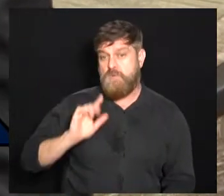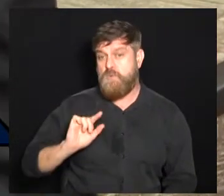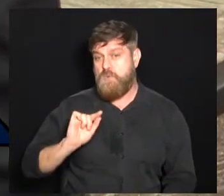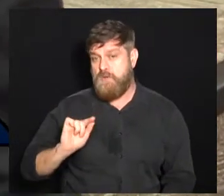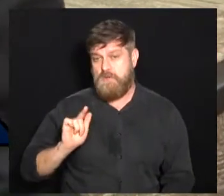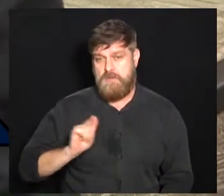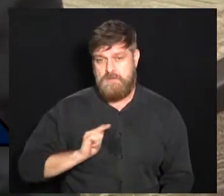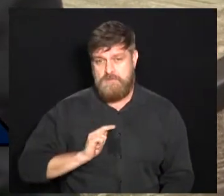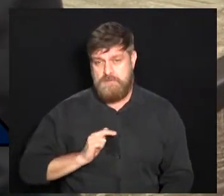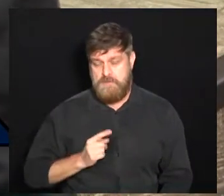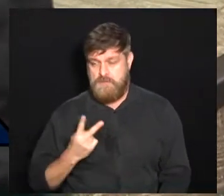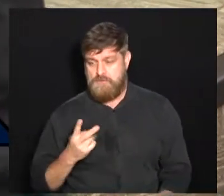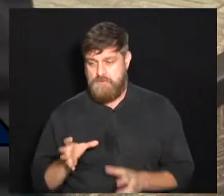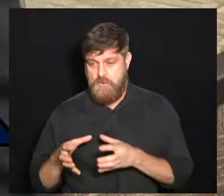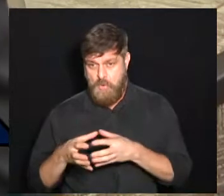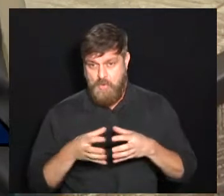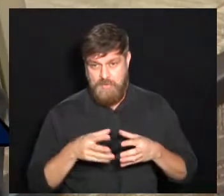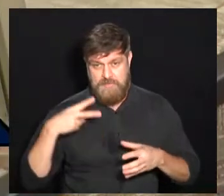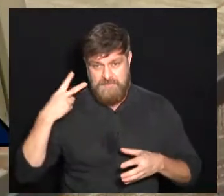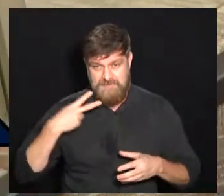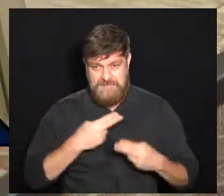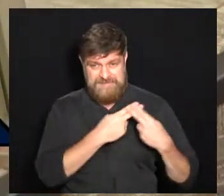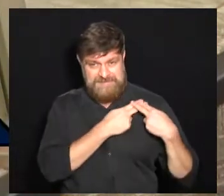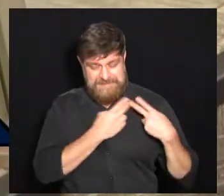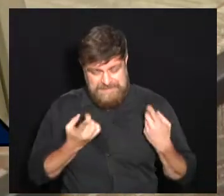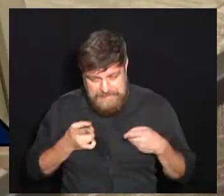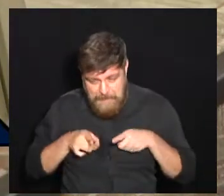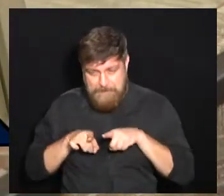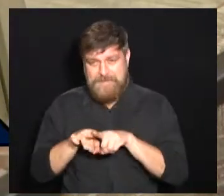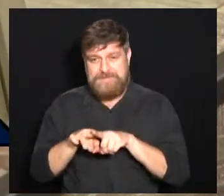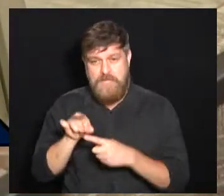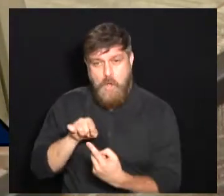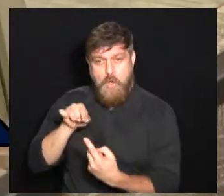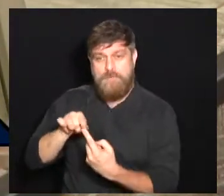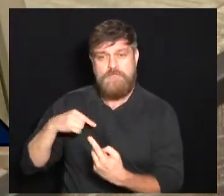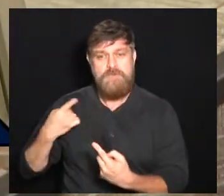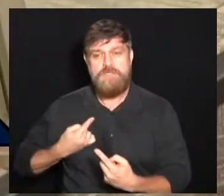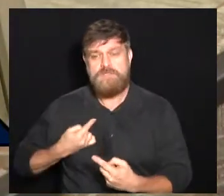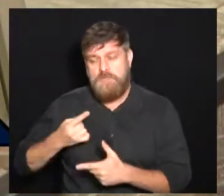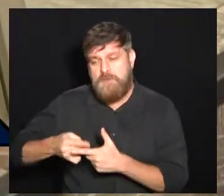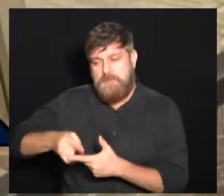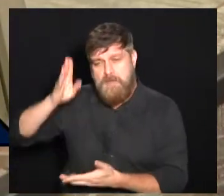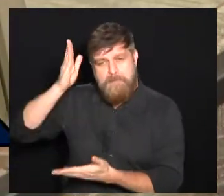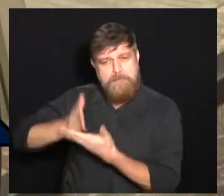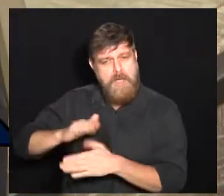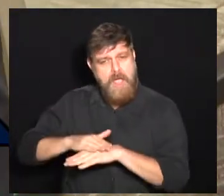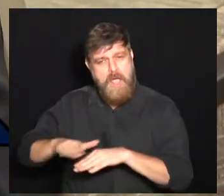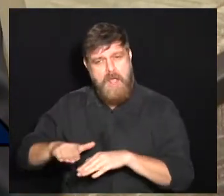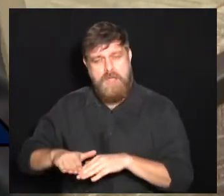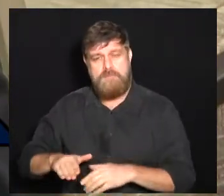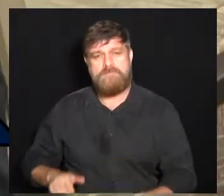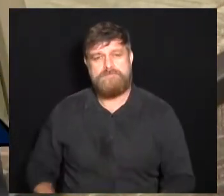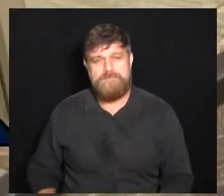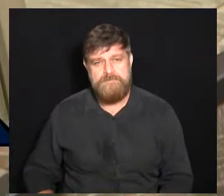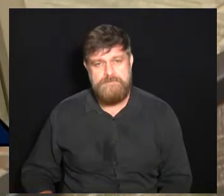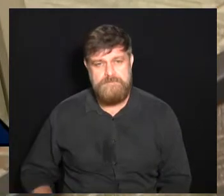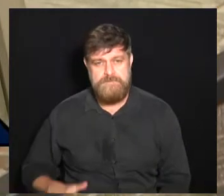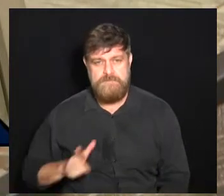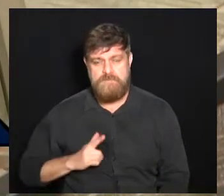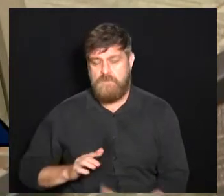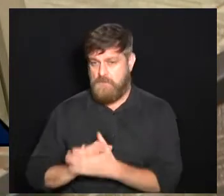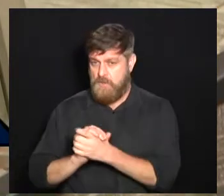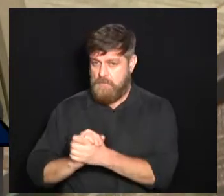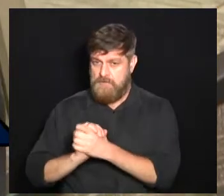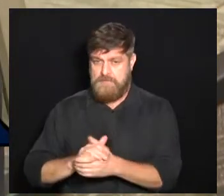as duas comissões estão trabalhando juntas para que possamos trazer soluções para essas questões. Então,